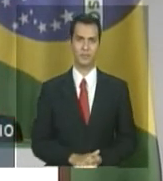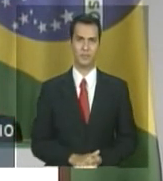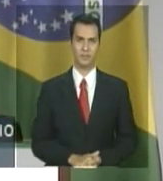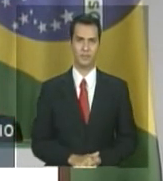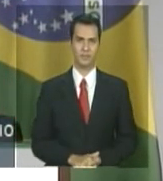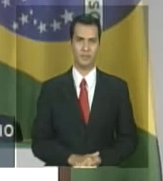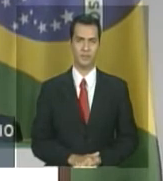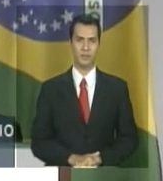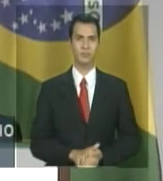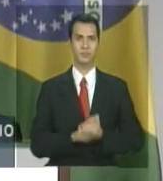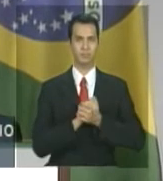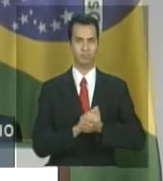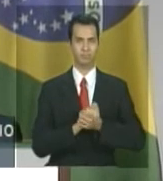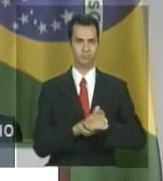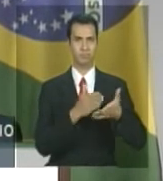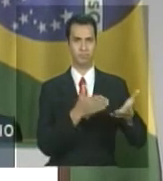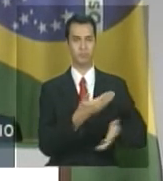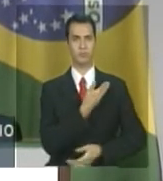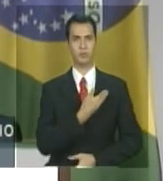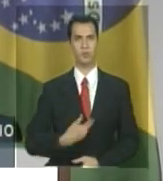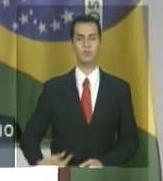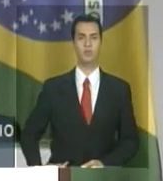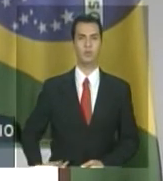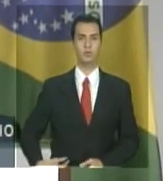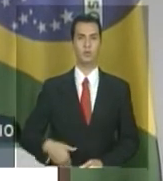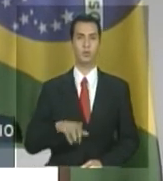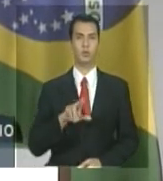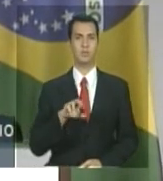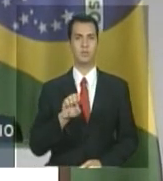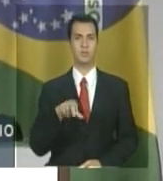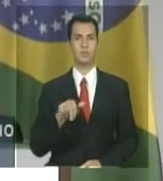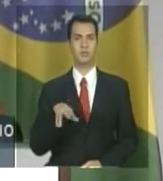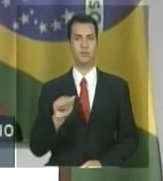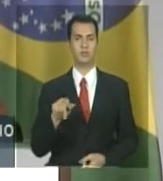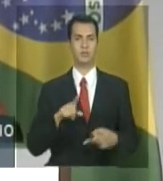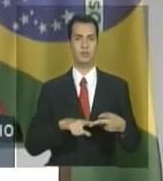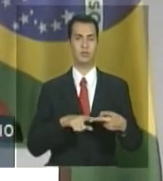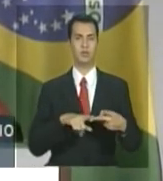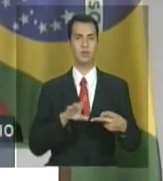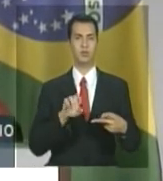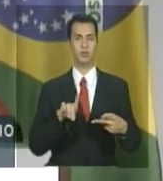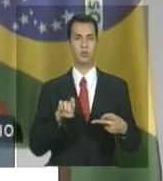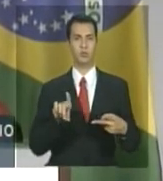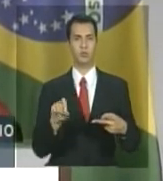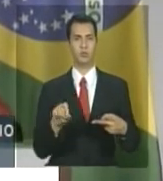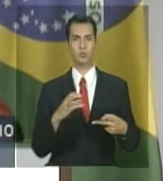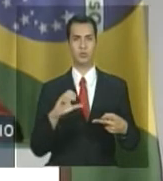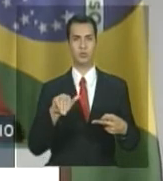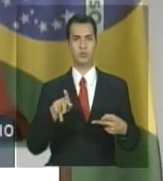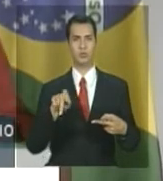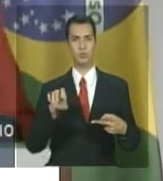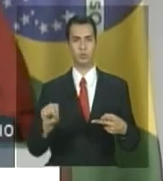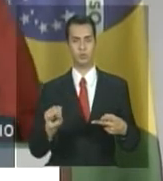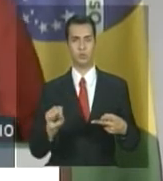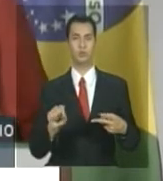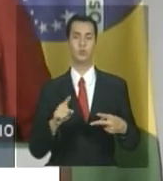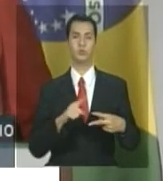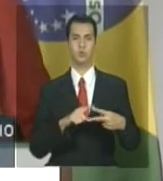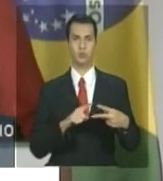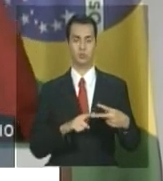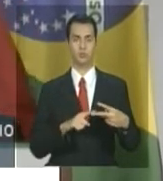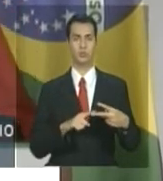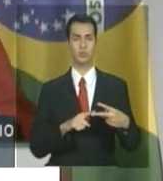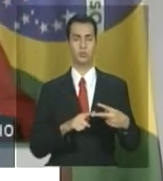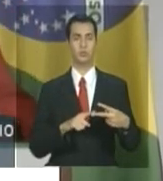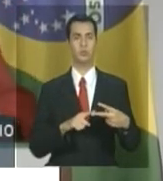os governadores Rosiana Sarney e Eduardo Campos, de Pernambuco, que estão aqui hoje me acompanhando, e